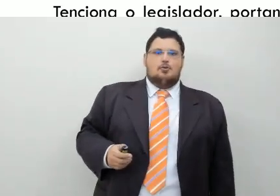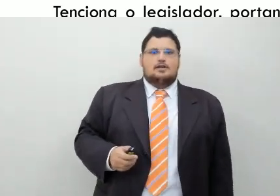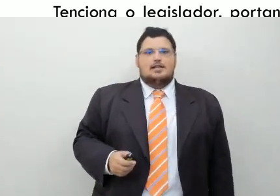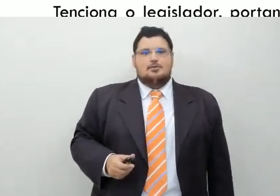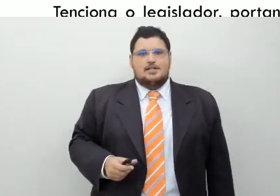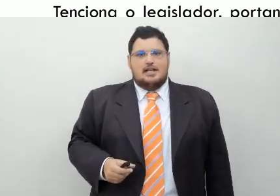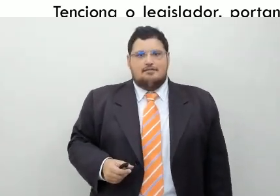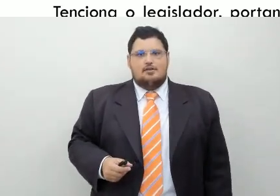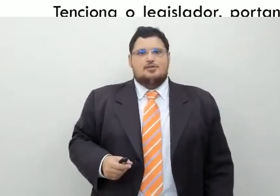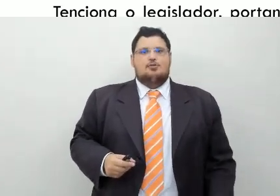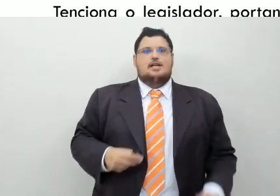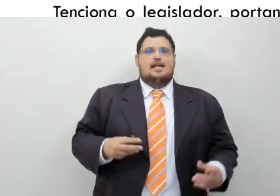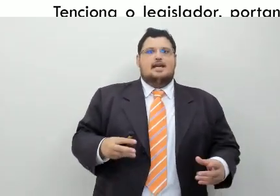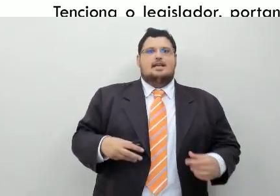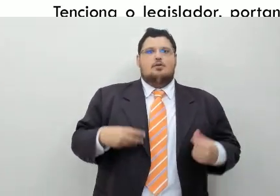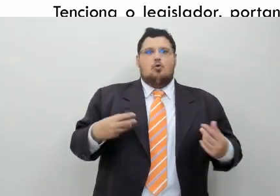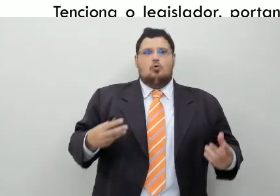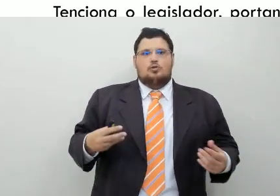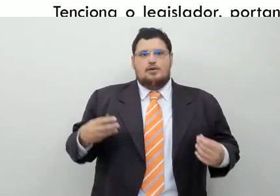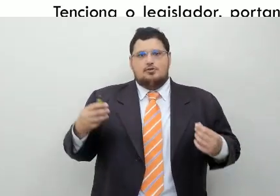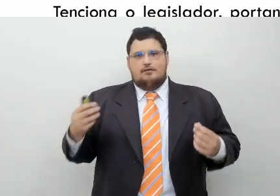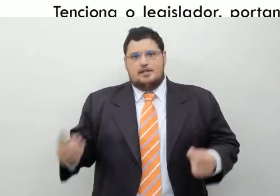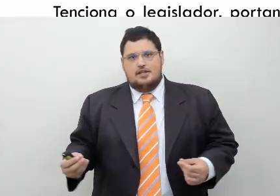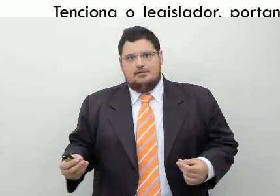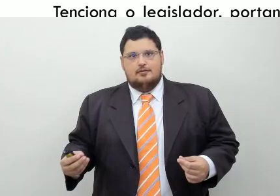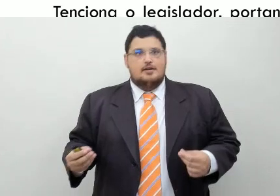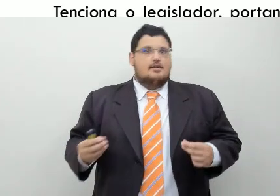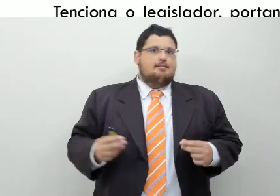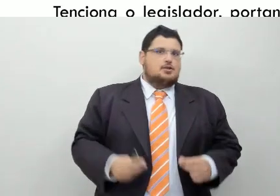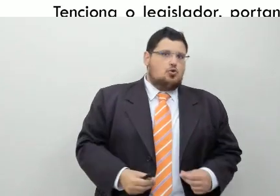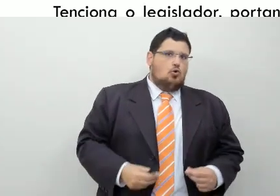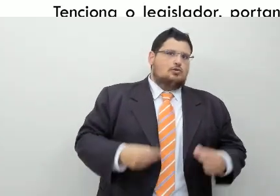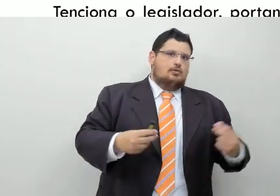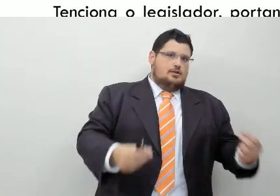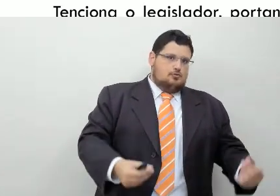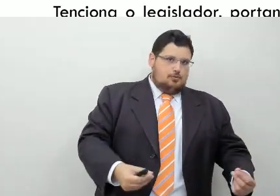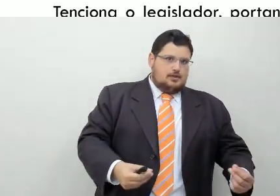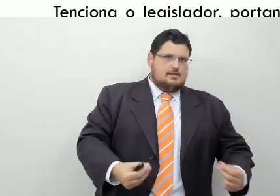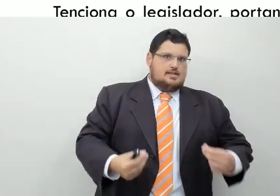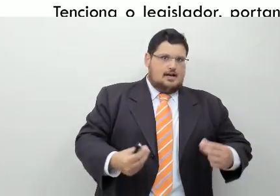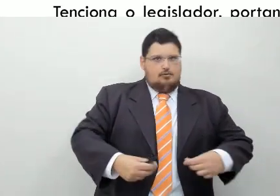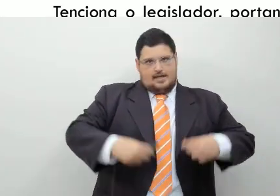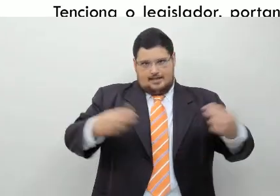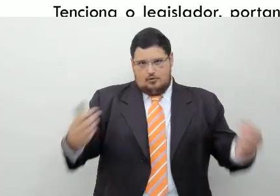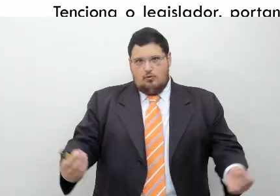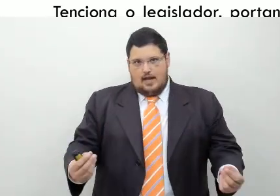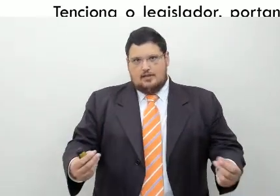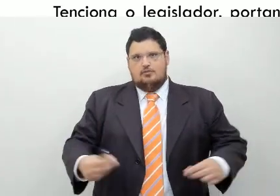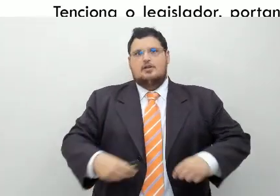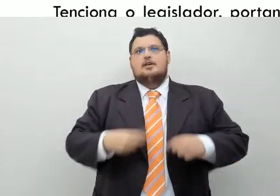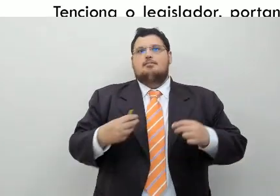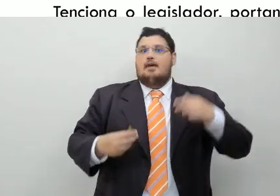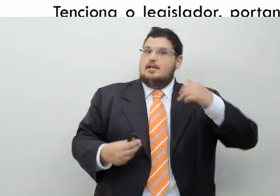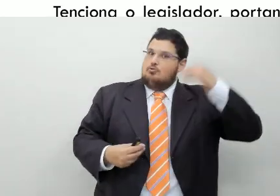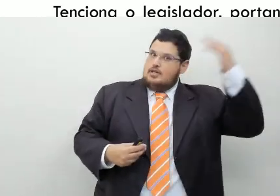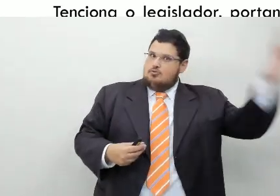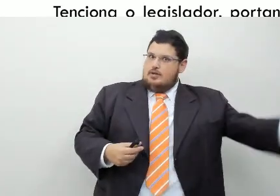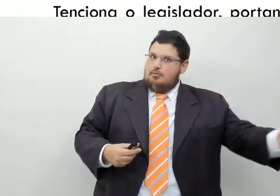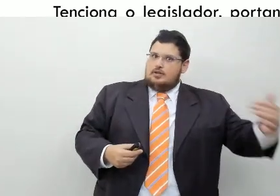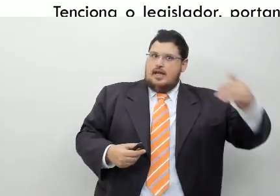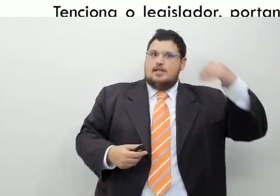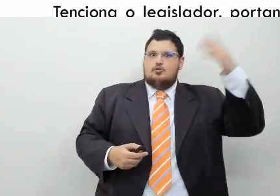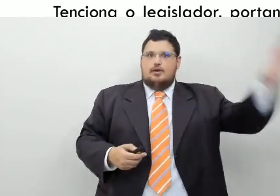legislador, portanto, proteger a vida ou a saúde alheia não contra um risco efetivo, mas contra um risco potencial, ainda que concreto, mas um